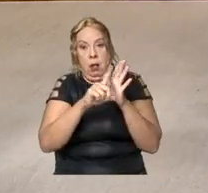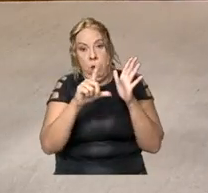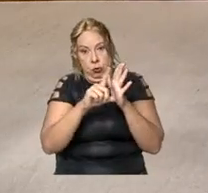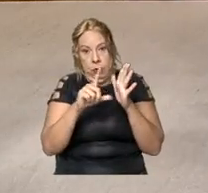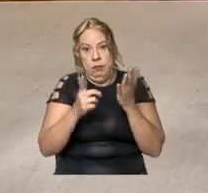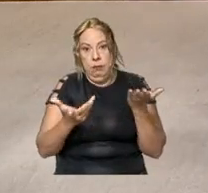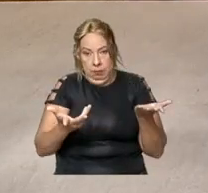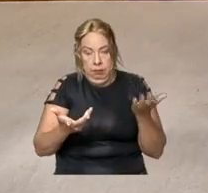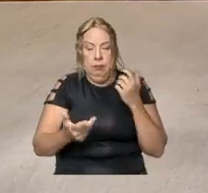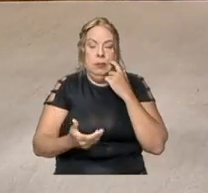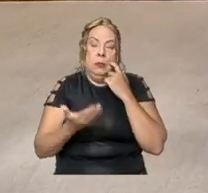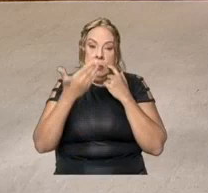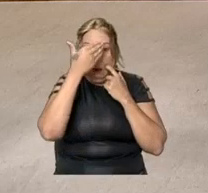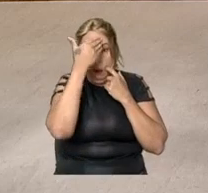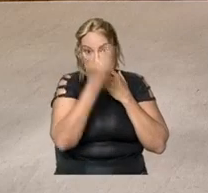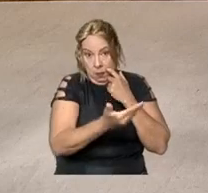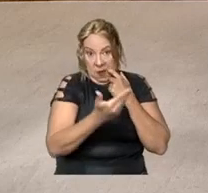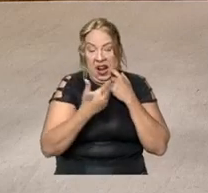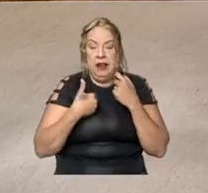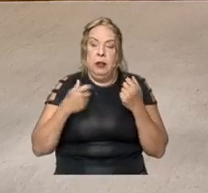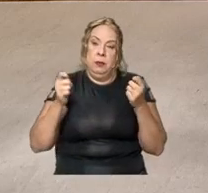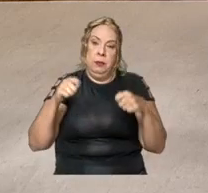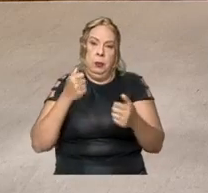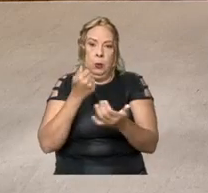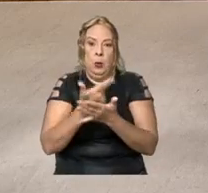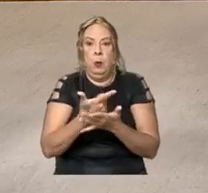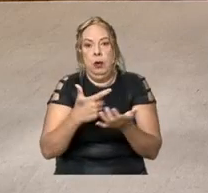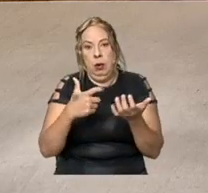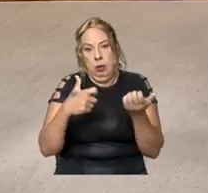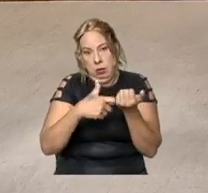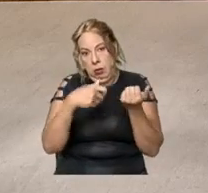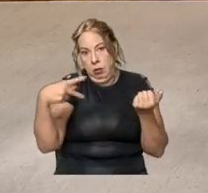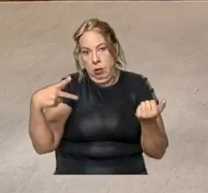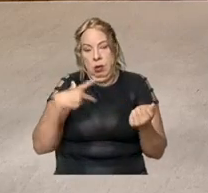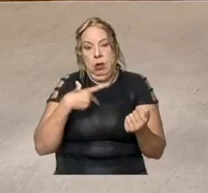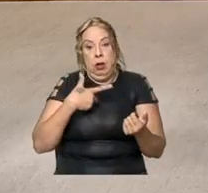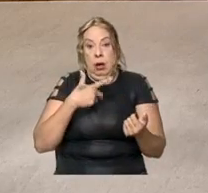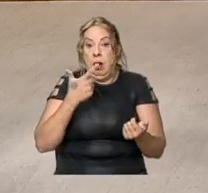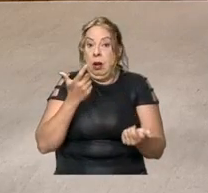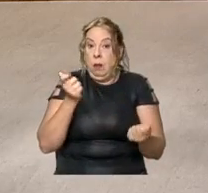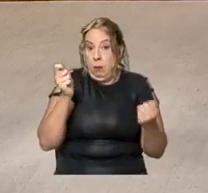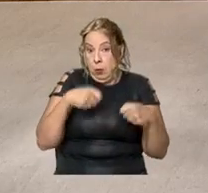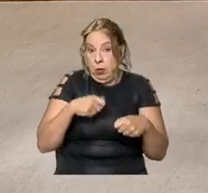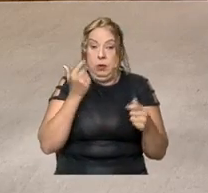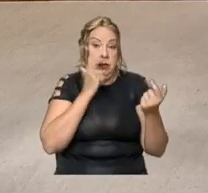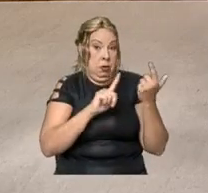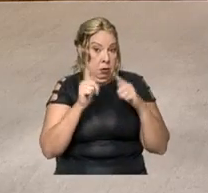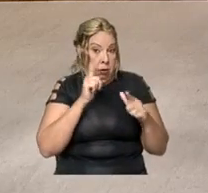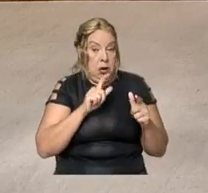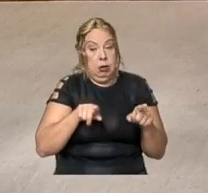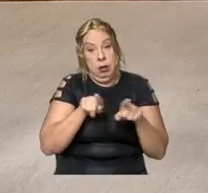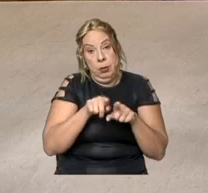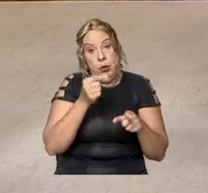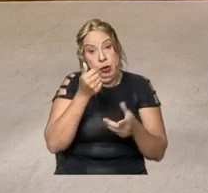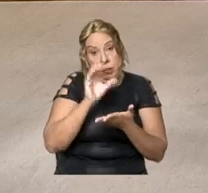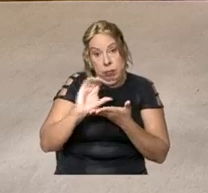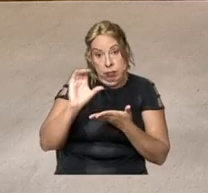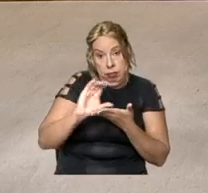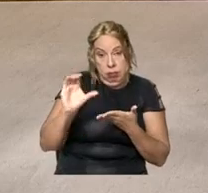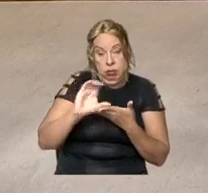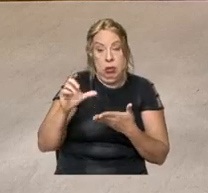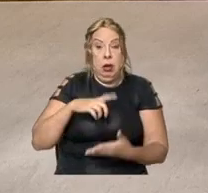Cap, aí já sabe, né? Você pode faturar investindo e ajudando a ação da Vozes, que isso, assim,